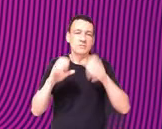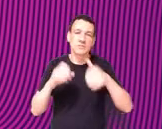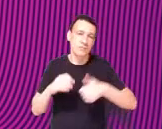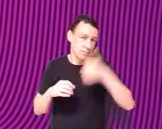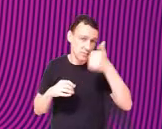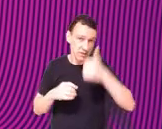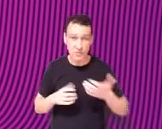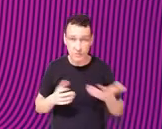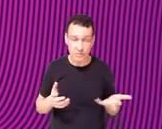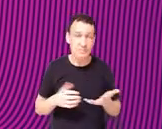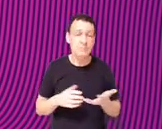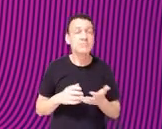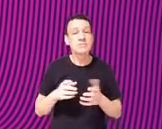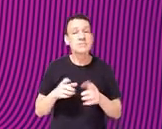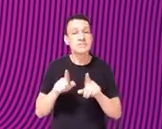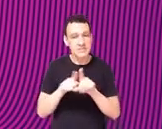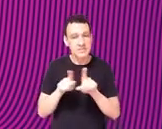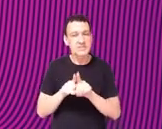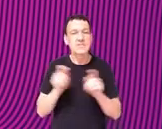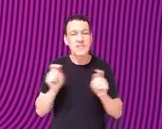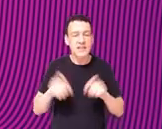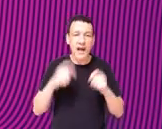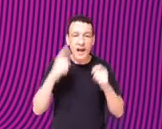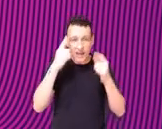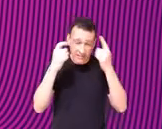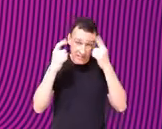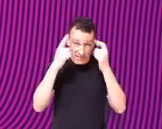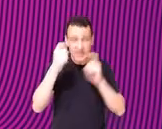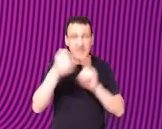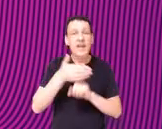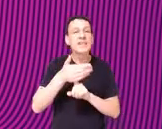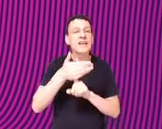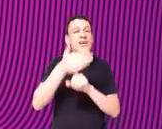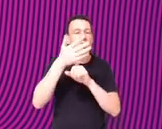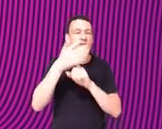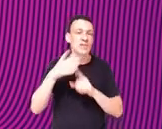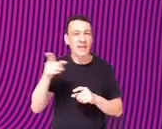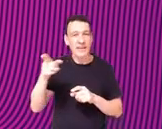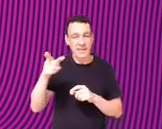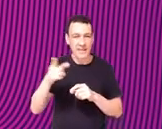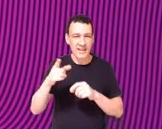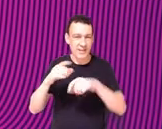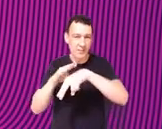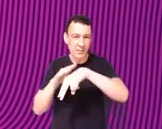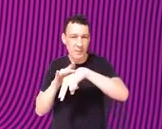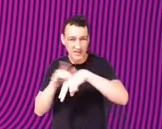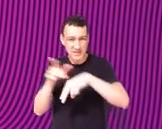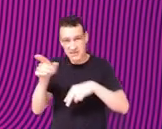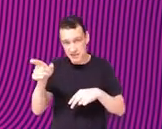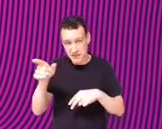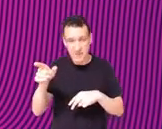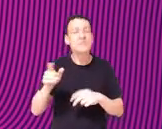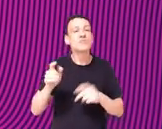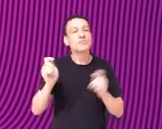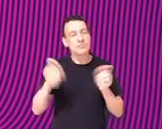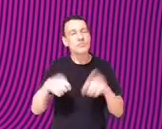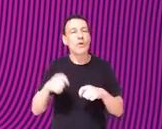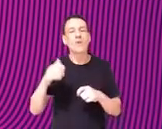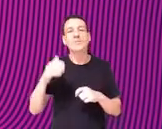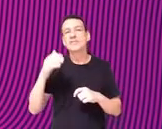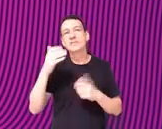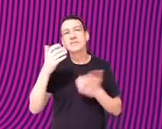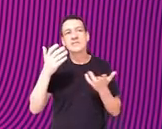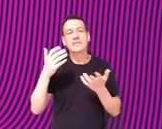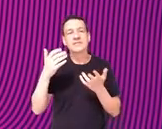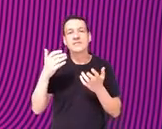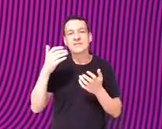desenvolver tecnologias que possam ser usadas pelos pacientes para podermos fazer uma melhor monitoração da sua situação.